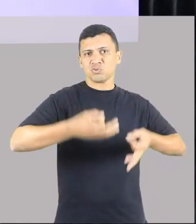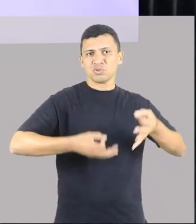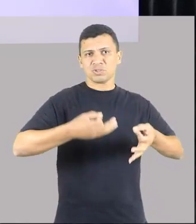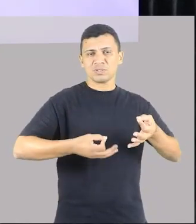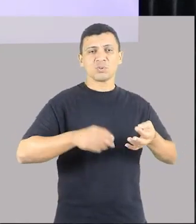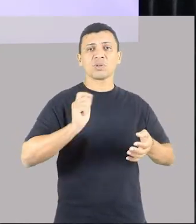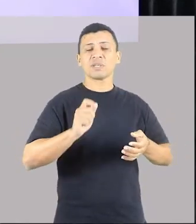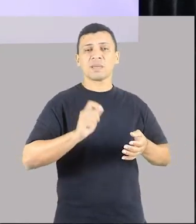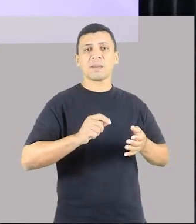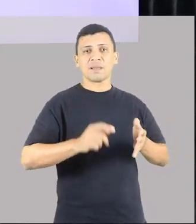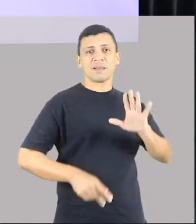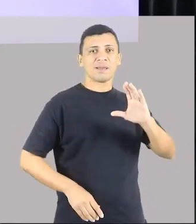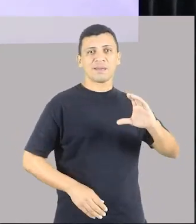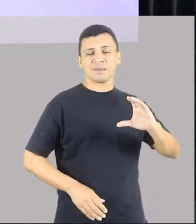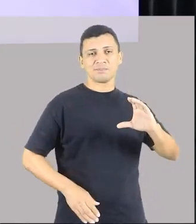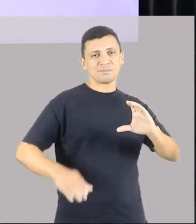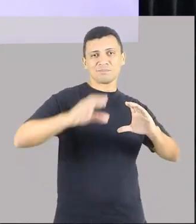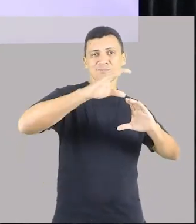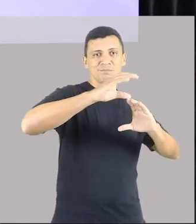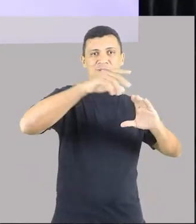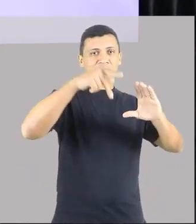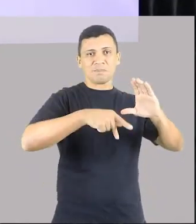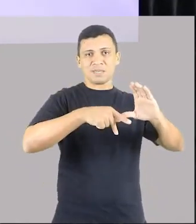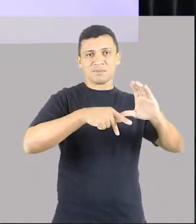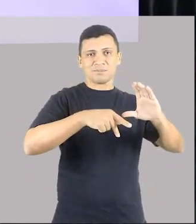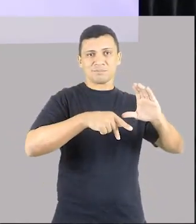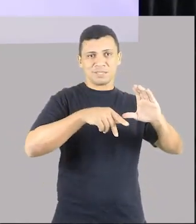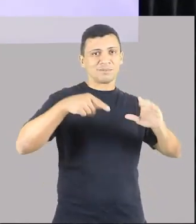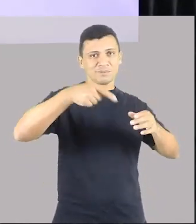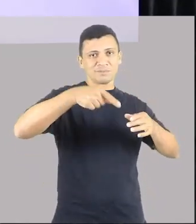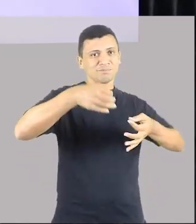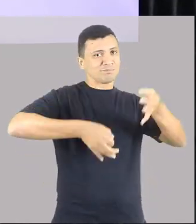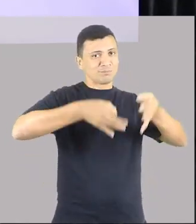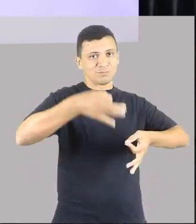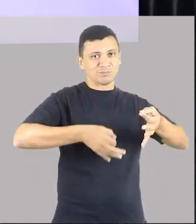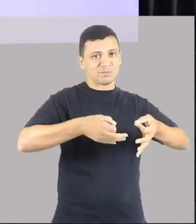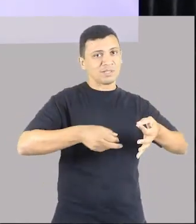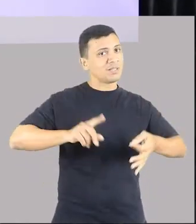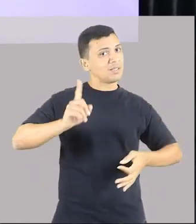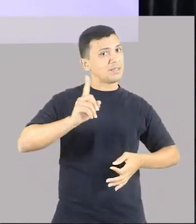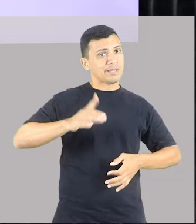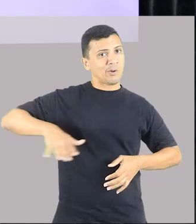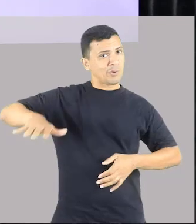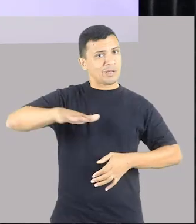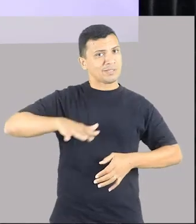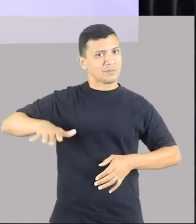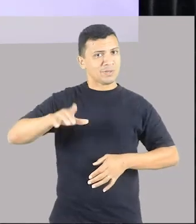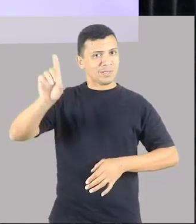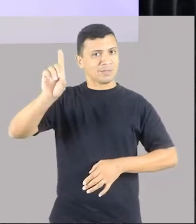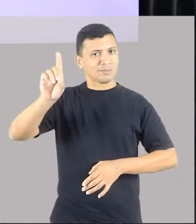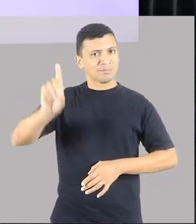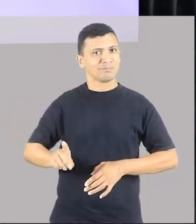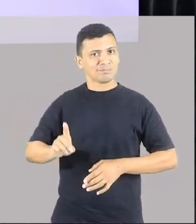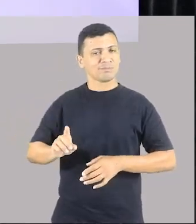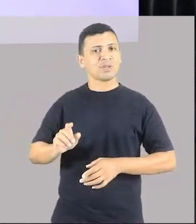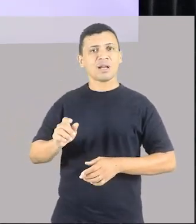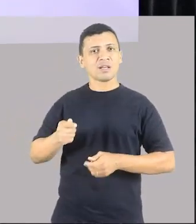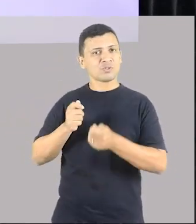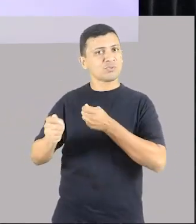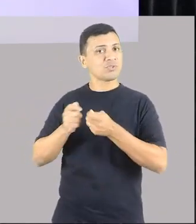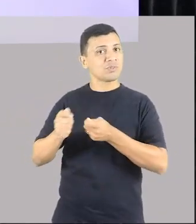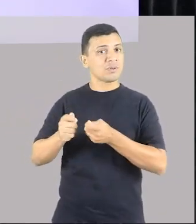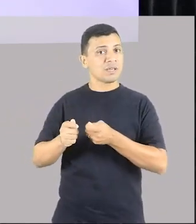na esfera civil, não seria na esfera administrativa. Porém, quando esse particular tem algum vínculo com a